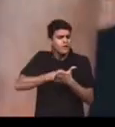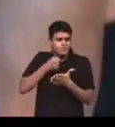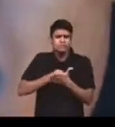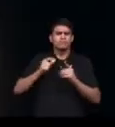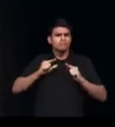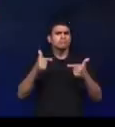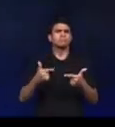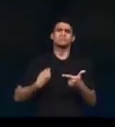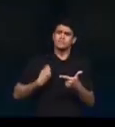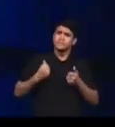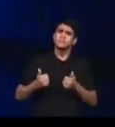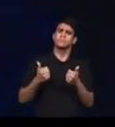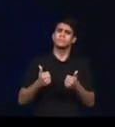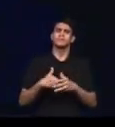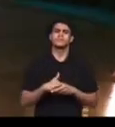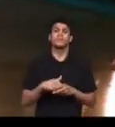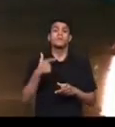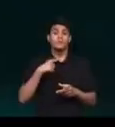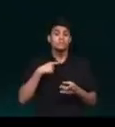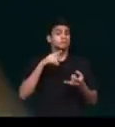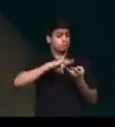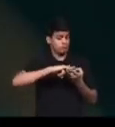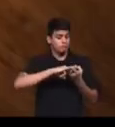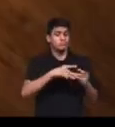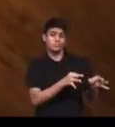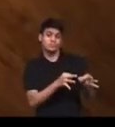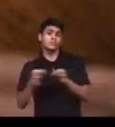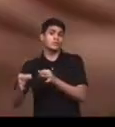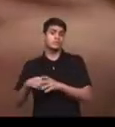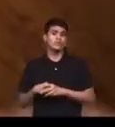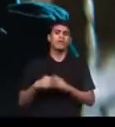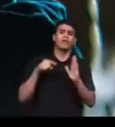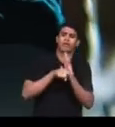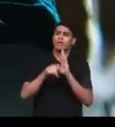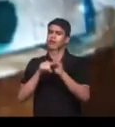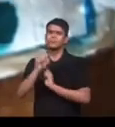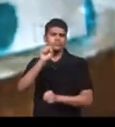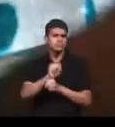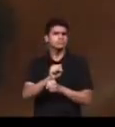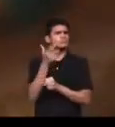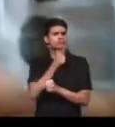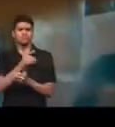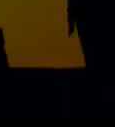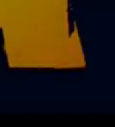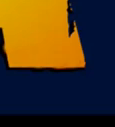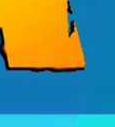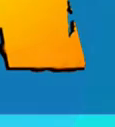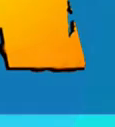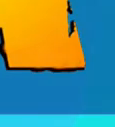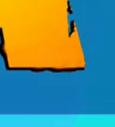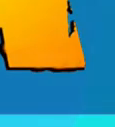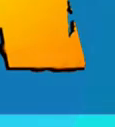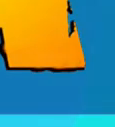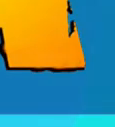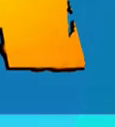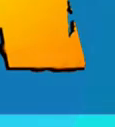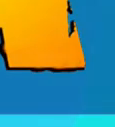seu médico ou um PSF mais perto da sua casa e Odete moldura para Allegro eptv.com